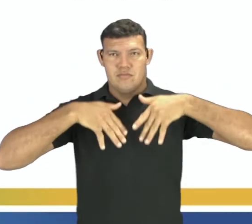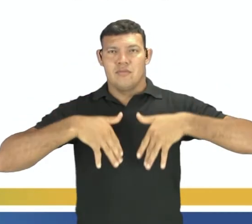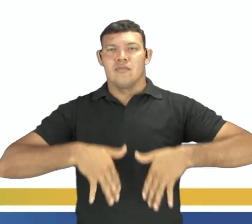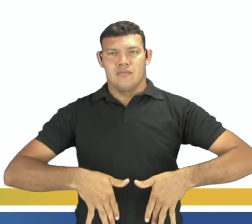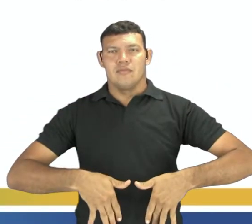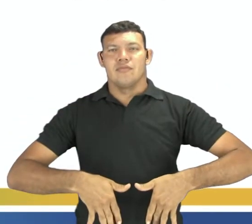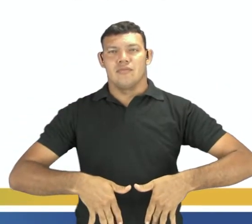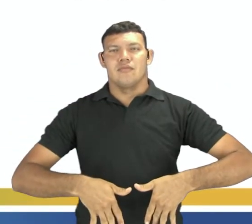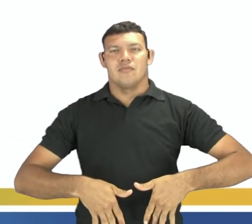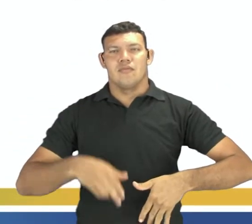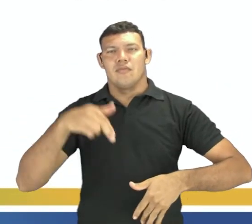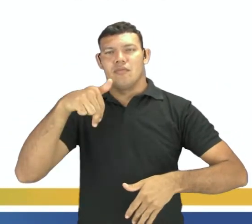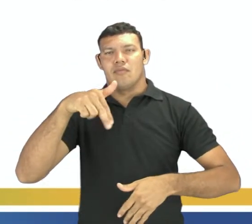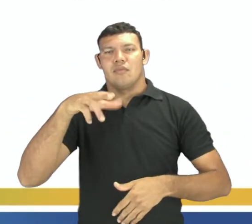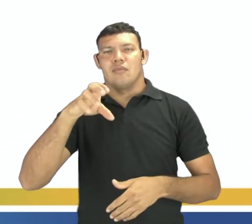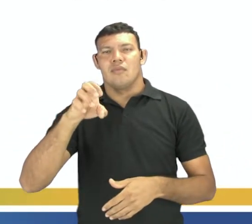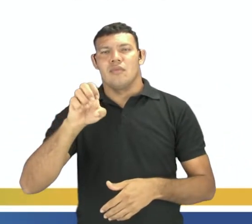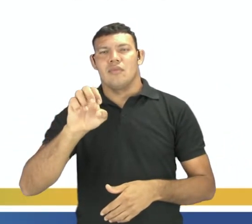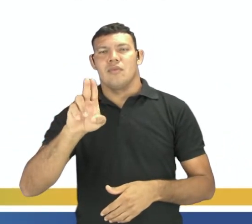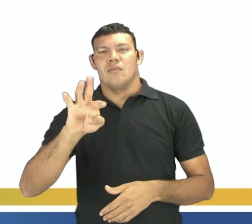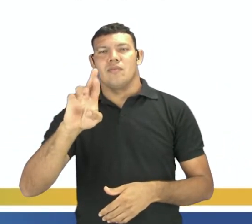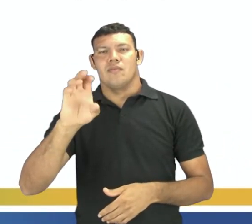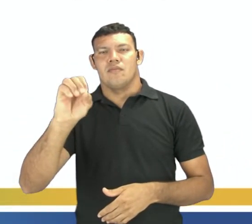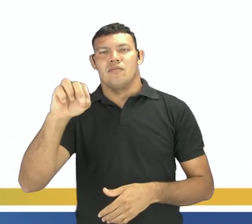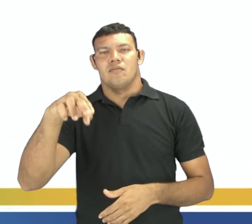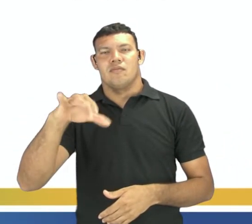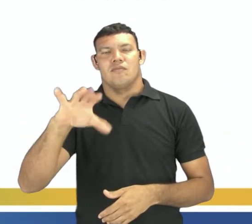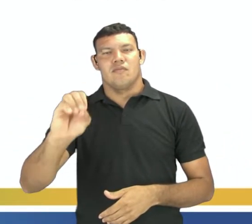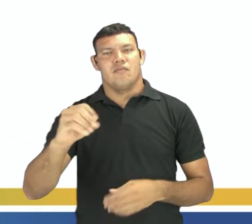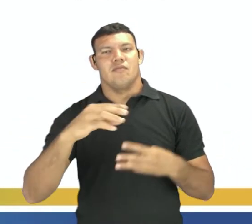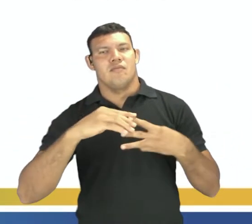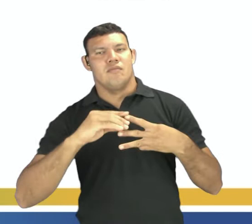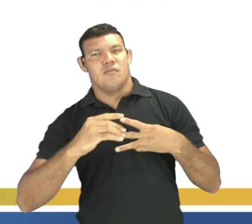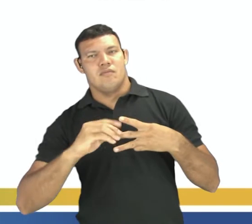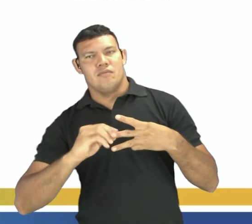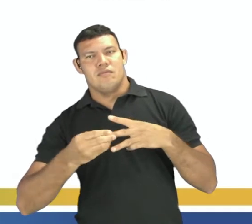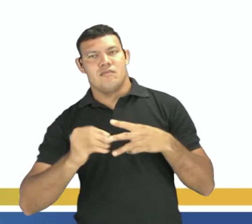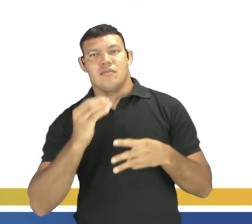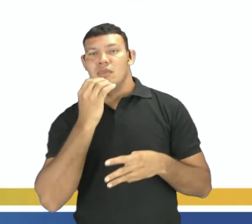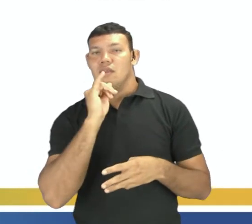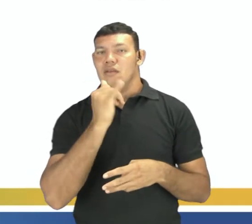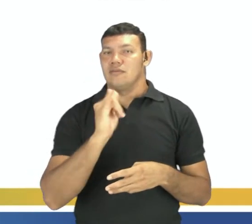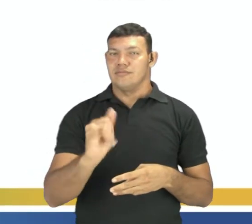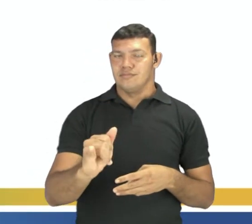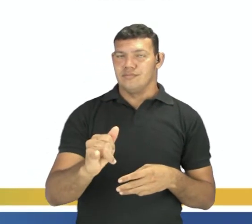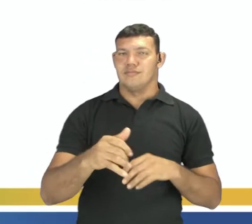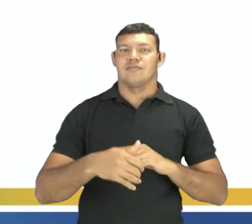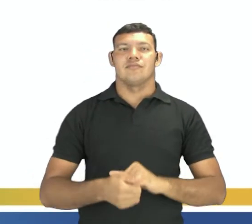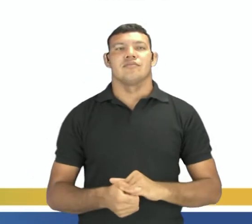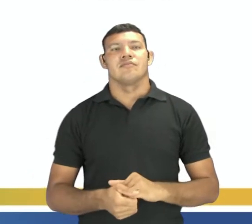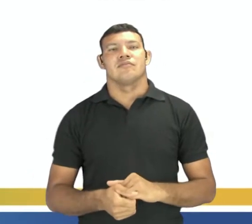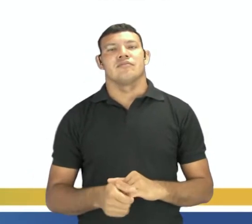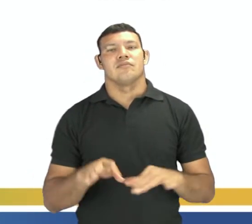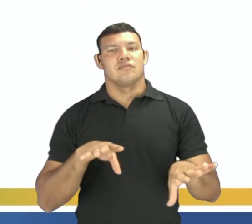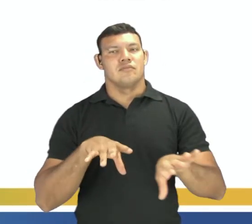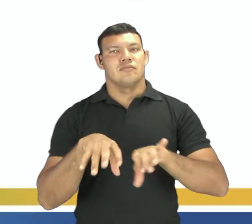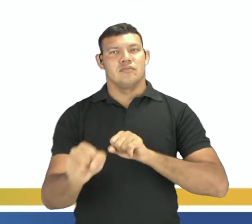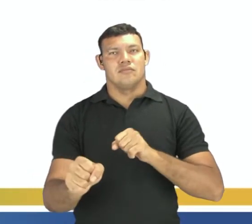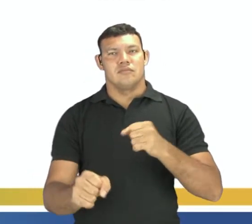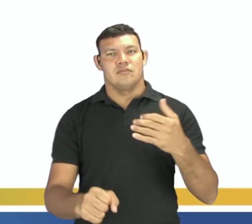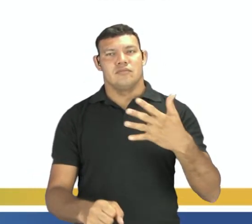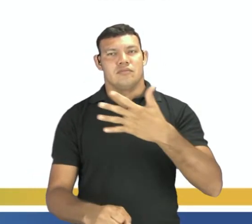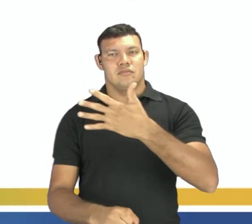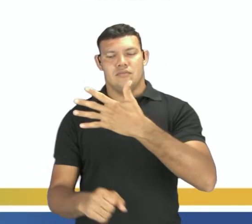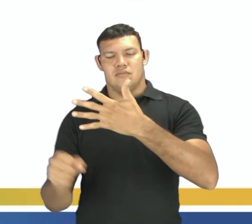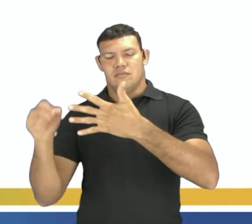pelos neurônios, que são as células nervosas, né, responsáveis pelos impulsos nervosos, formados pelo corpo celular,